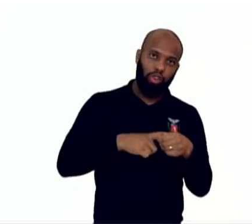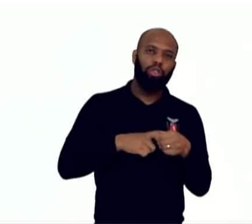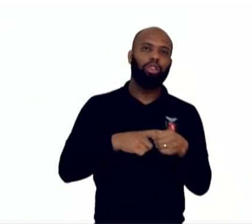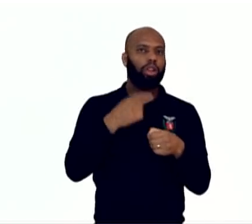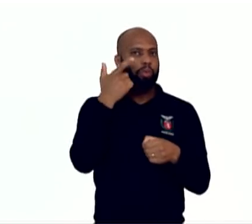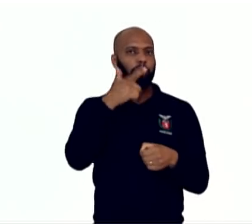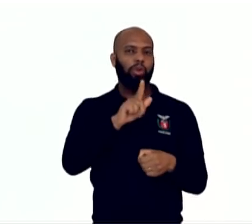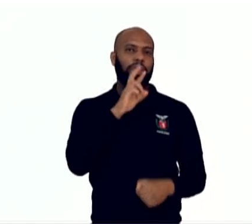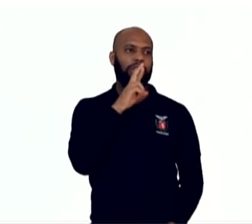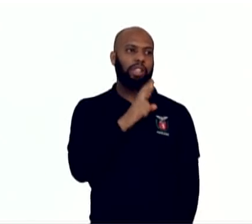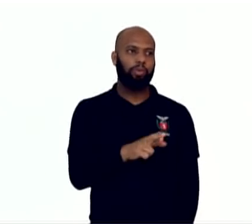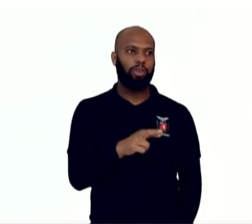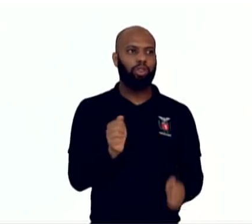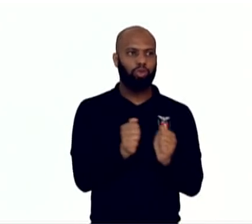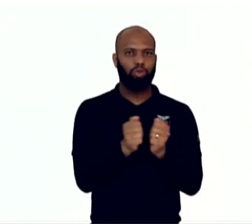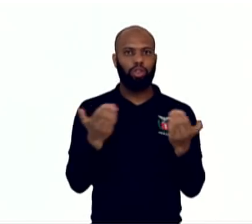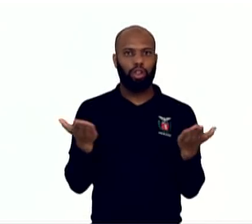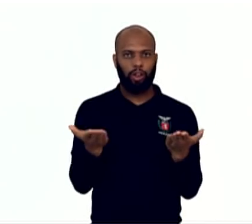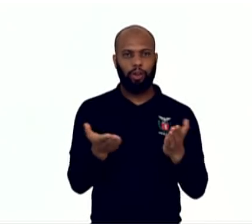para dar a resposta aqui.